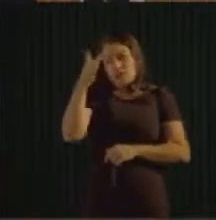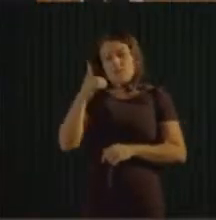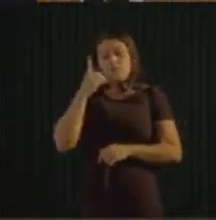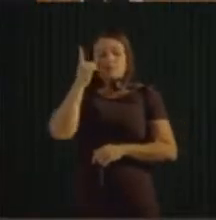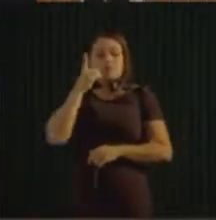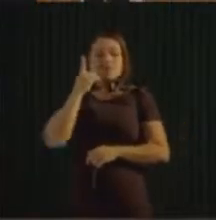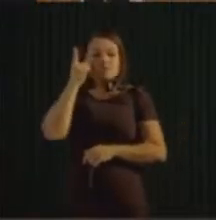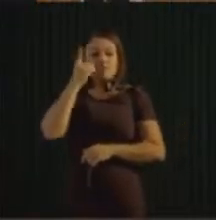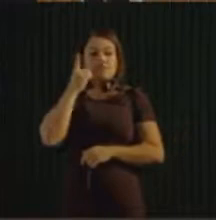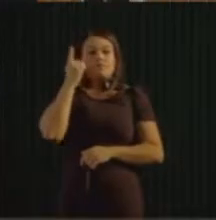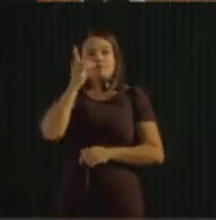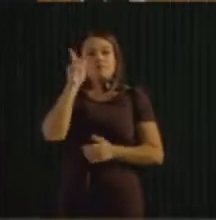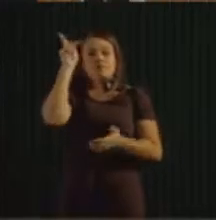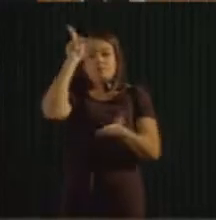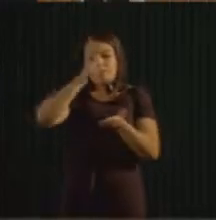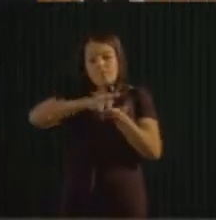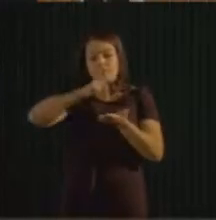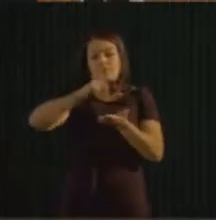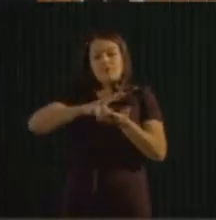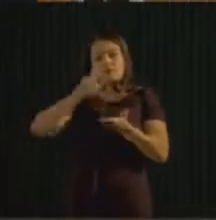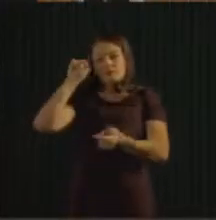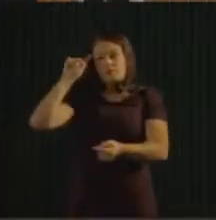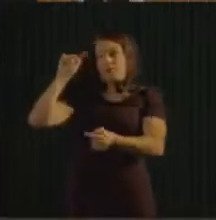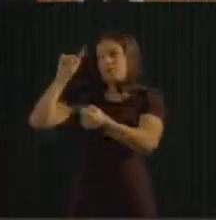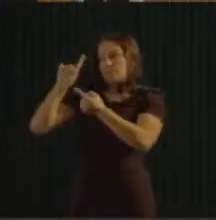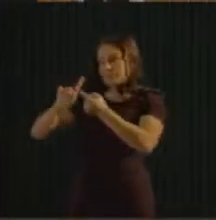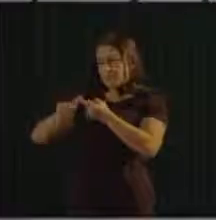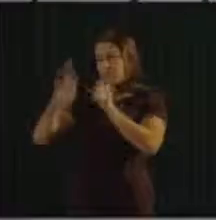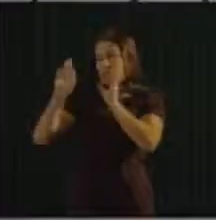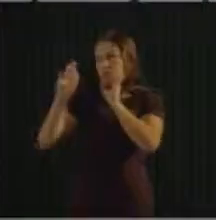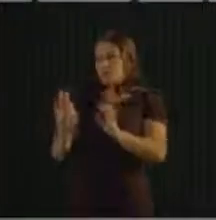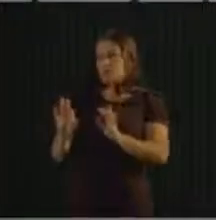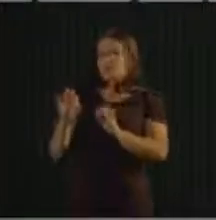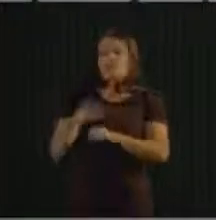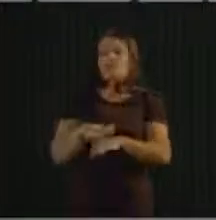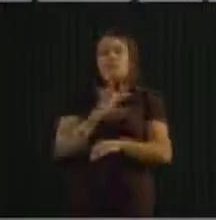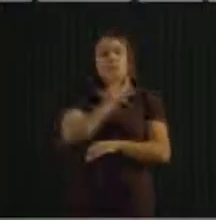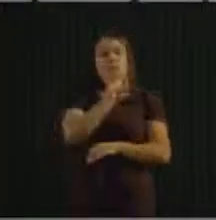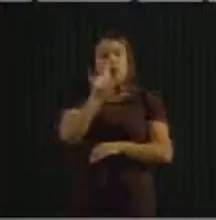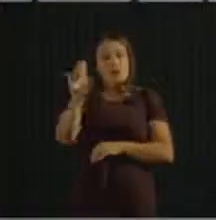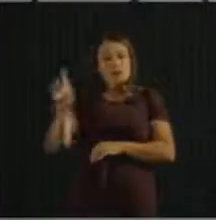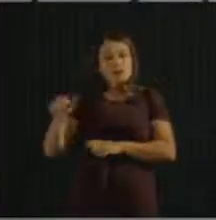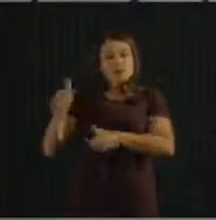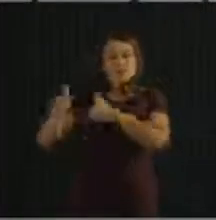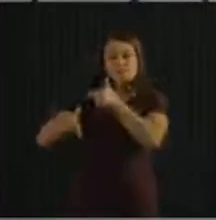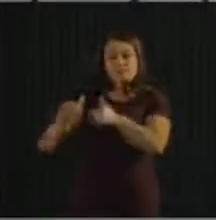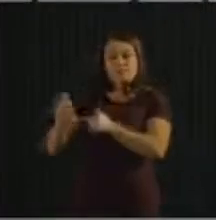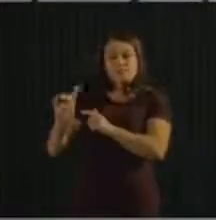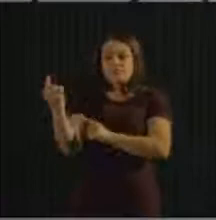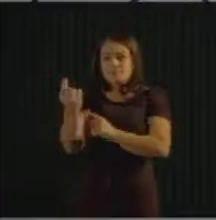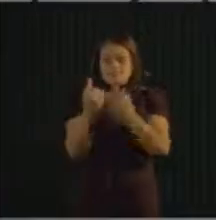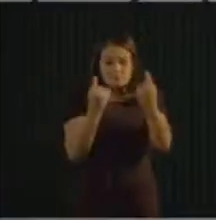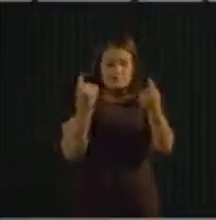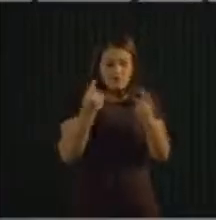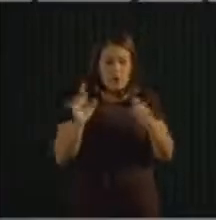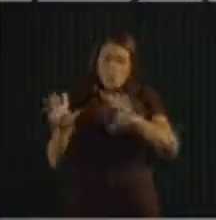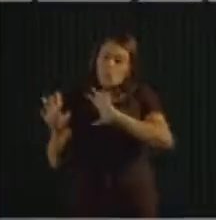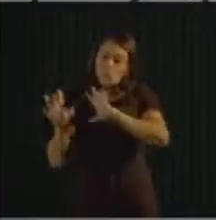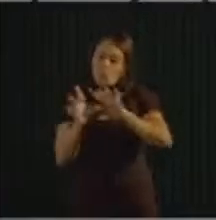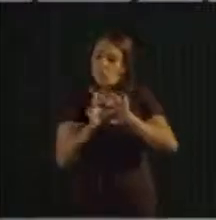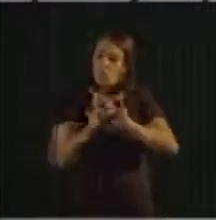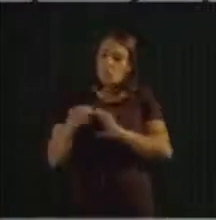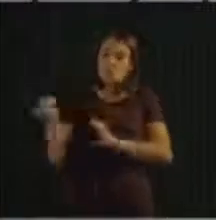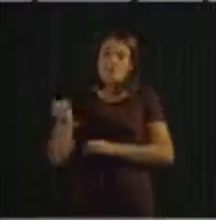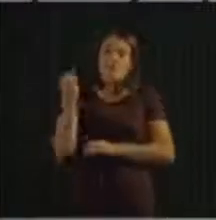Obrigada, deputado. Realmente, o senhor tem toda a razão. É como disse o Paul Materson, cada gesto conta. E ninguém está